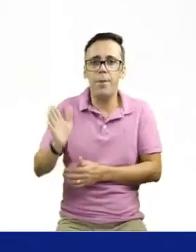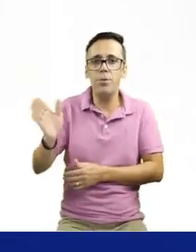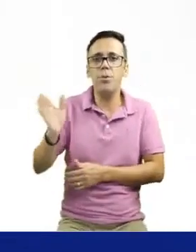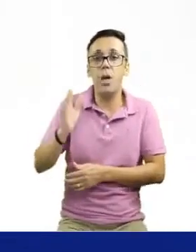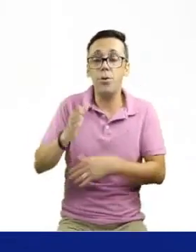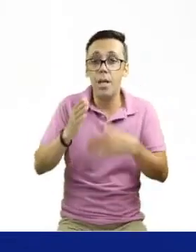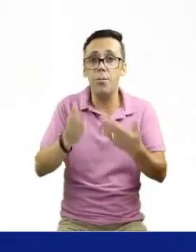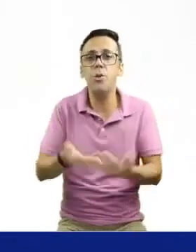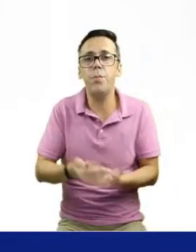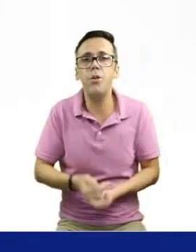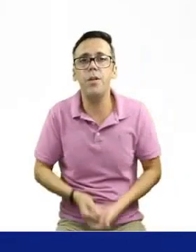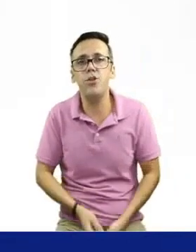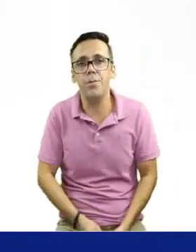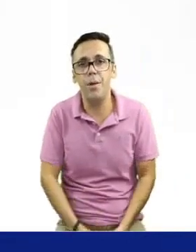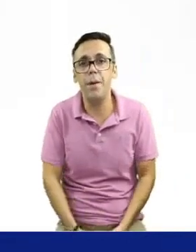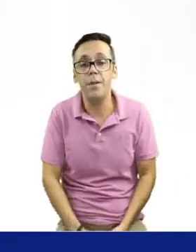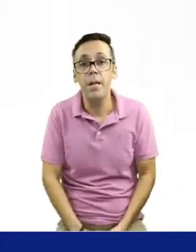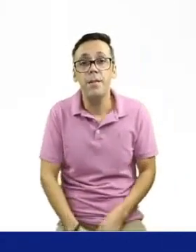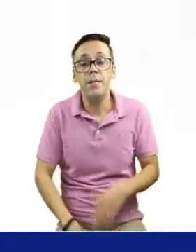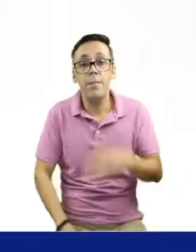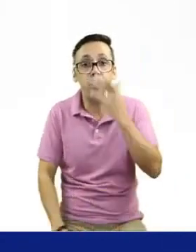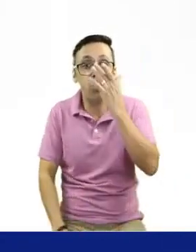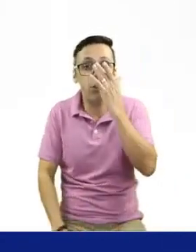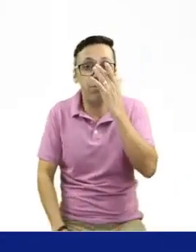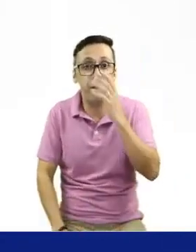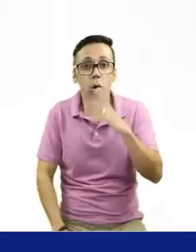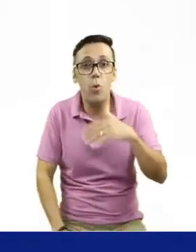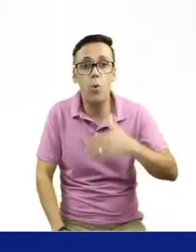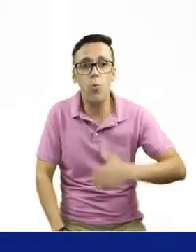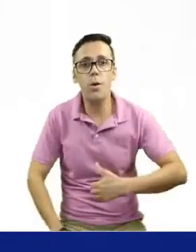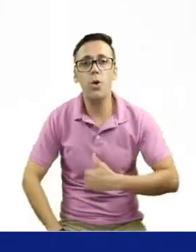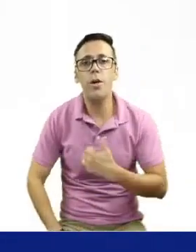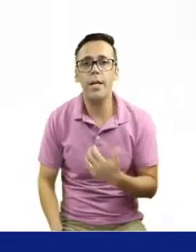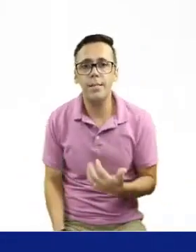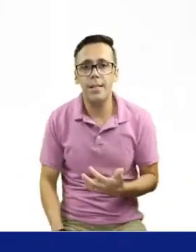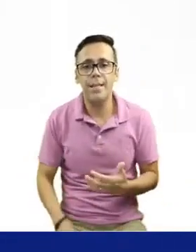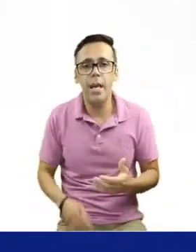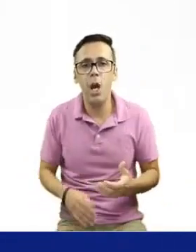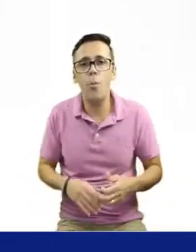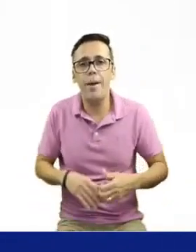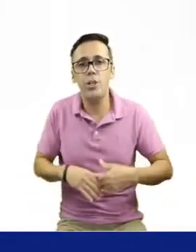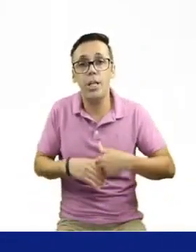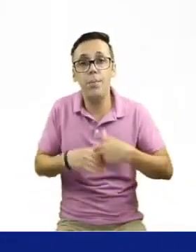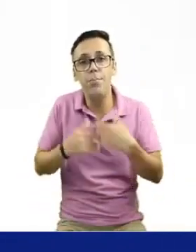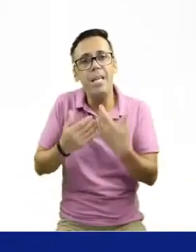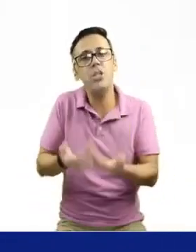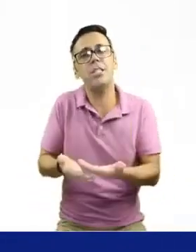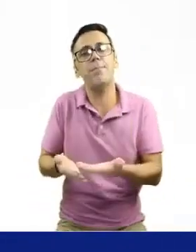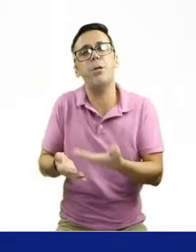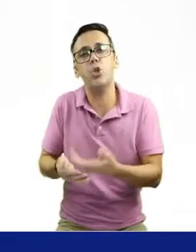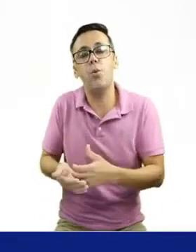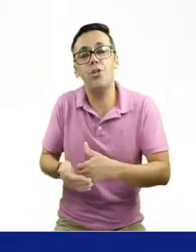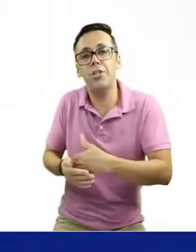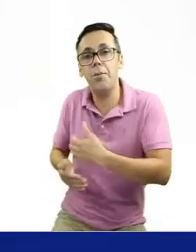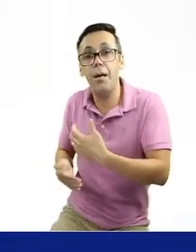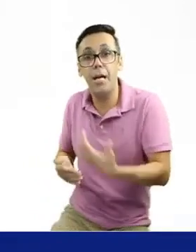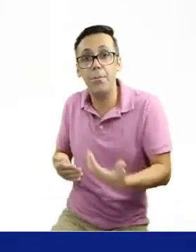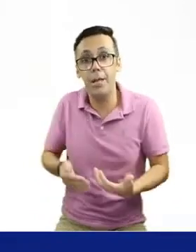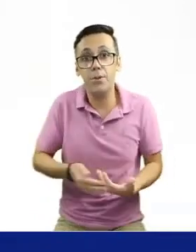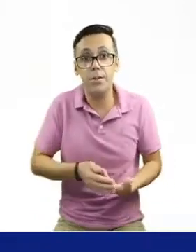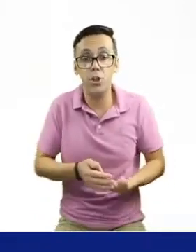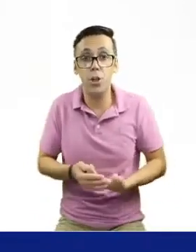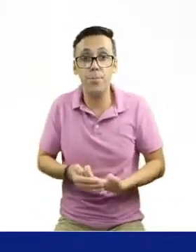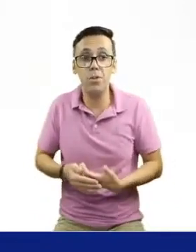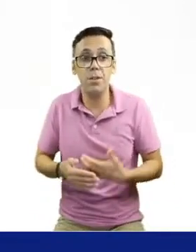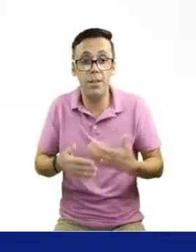claro que a pergunta do Jaílson ele é muito pertinente também se a pessoa tiver alguma doença que realmente limite essa pessoa de